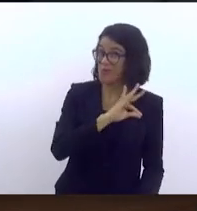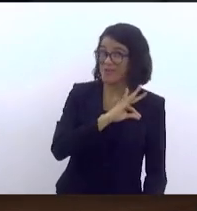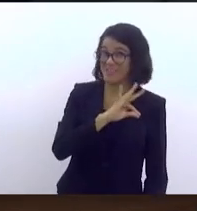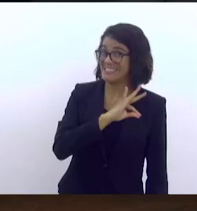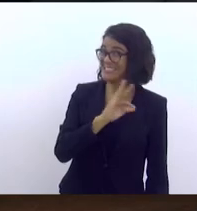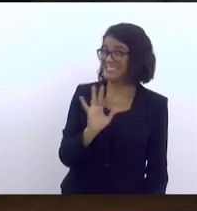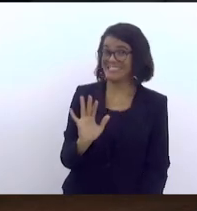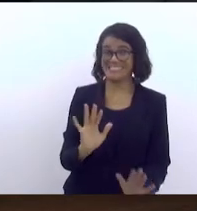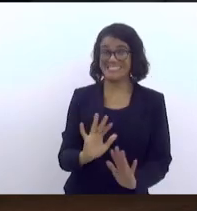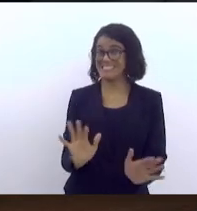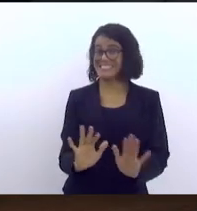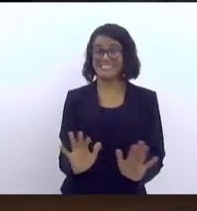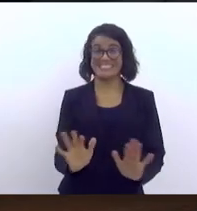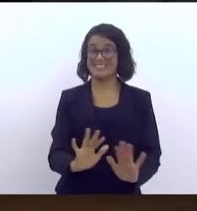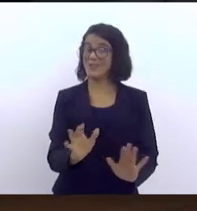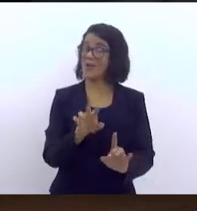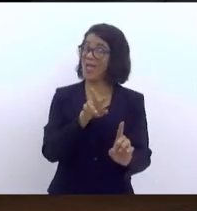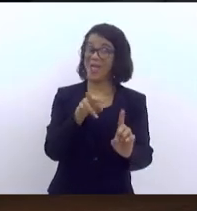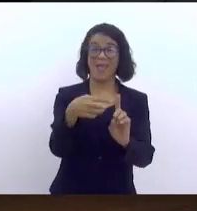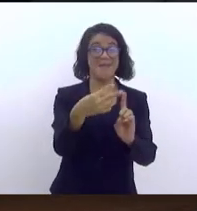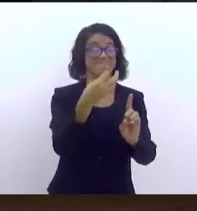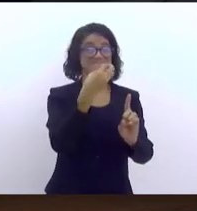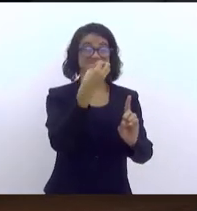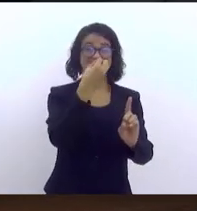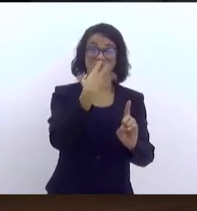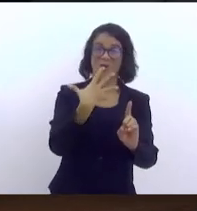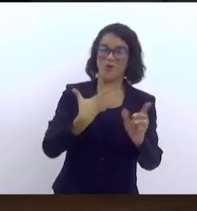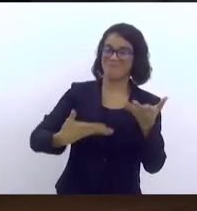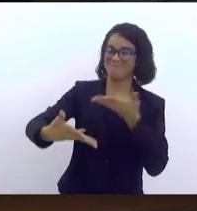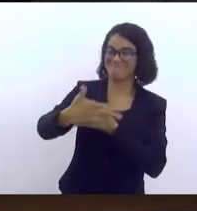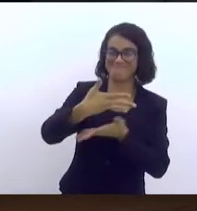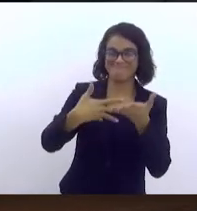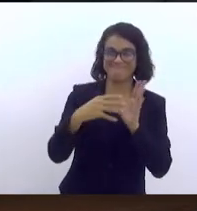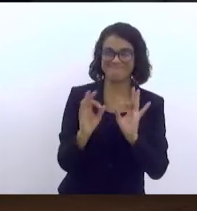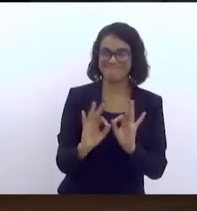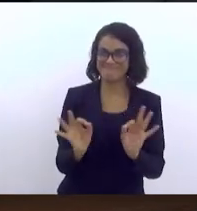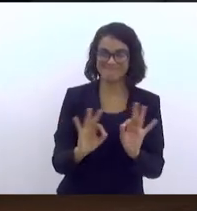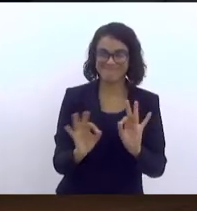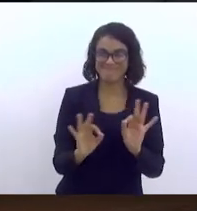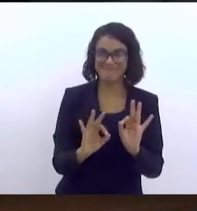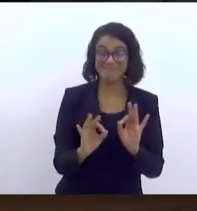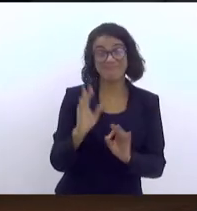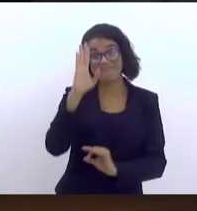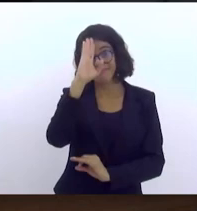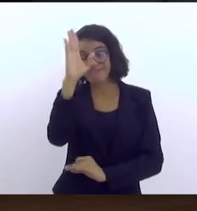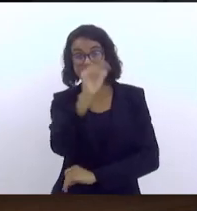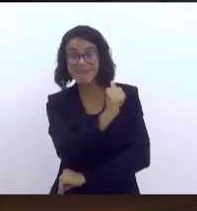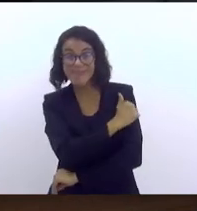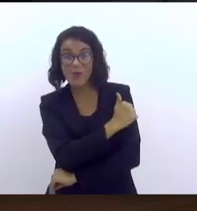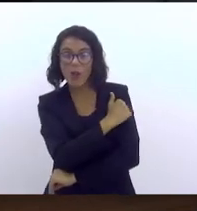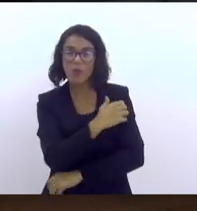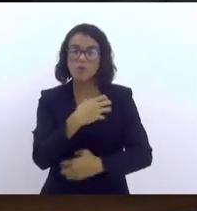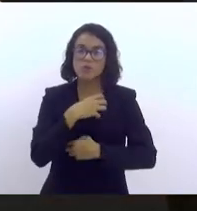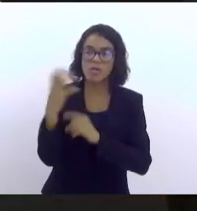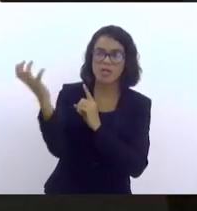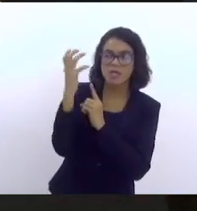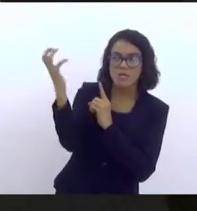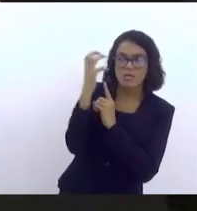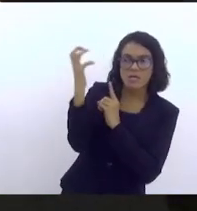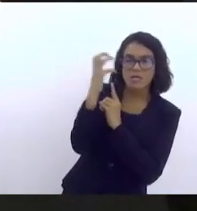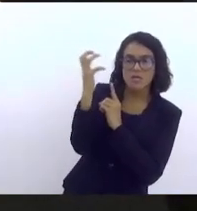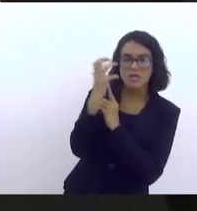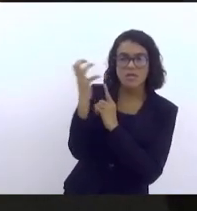é vista de forma tão amistosa Especialmente quando os alunos chegam a se sentir ameaçados